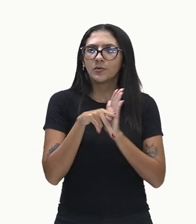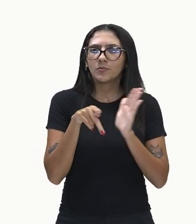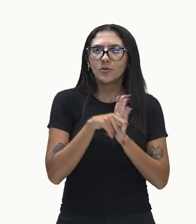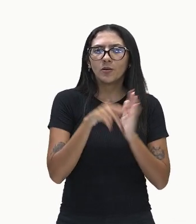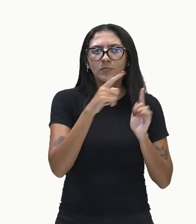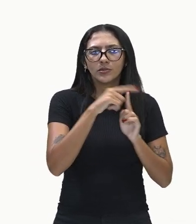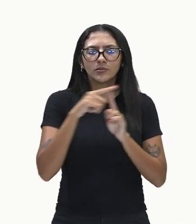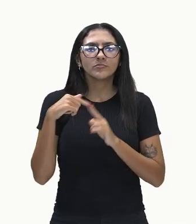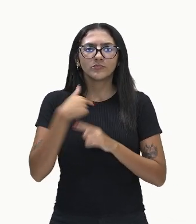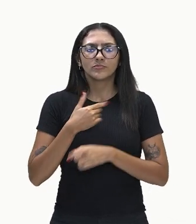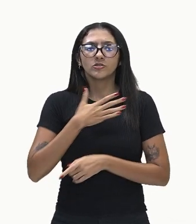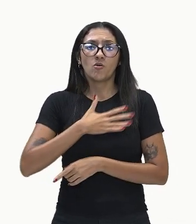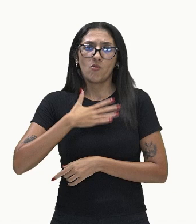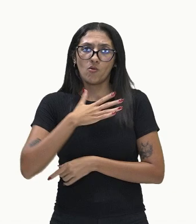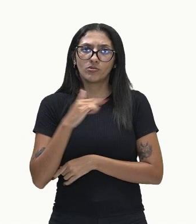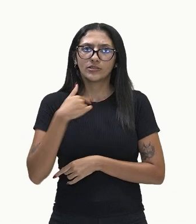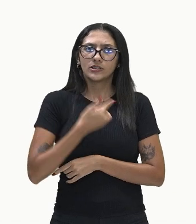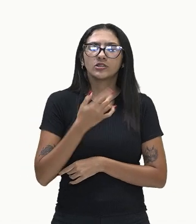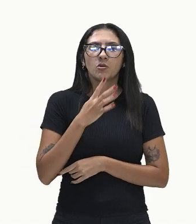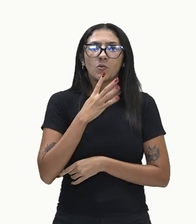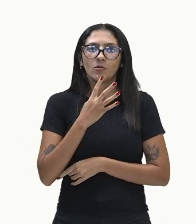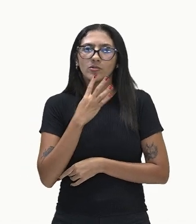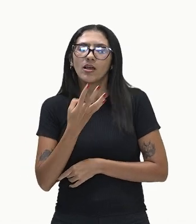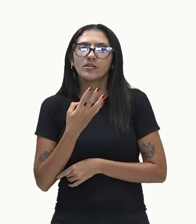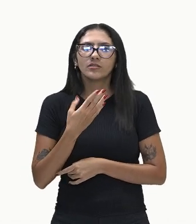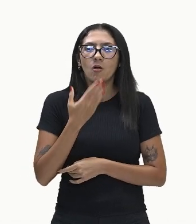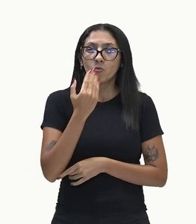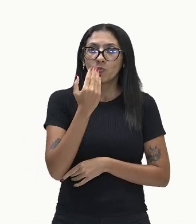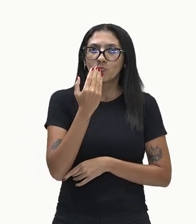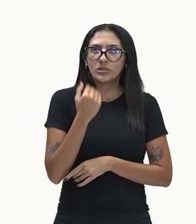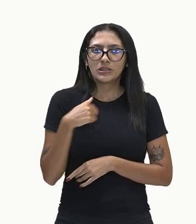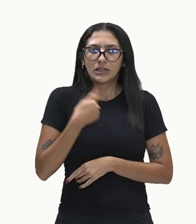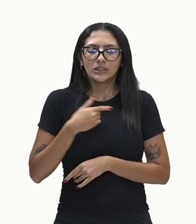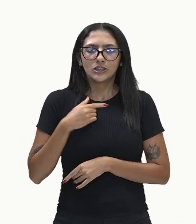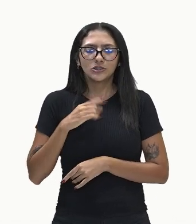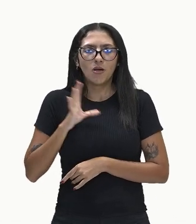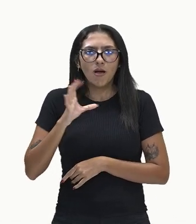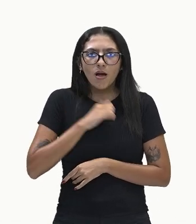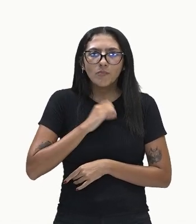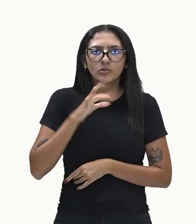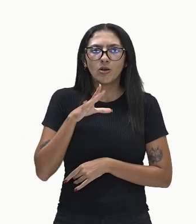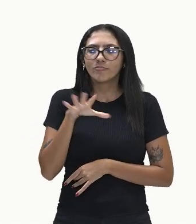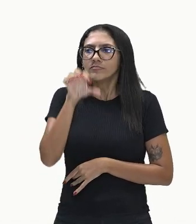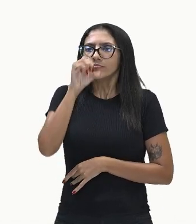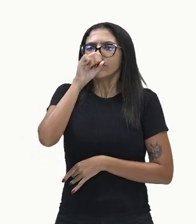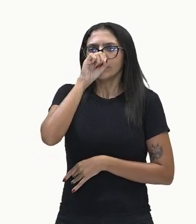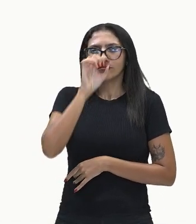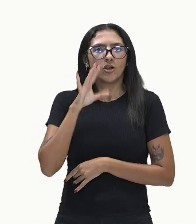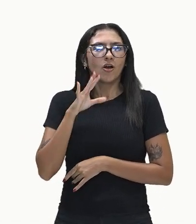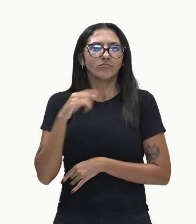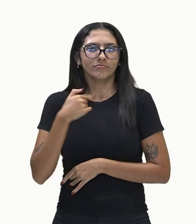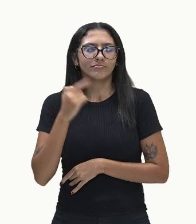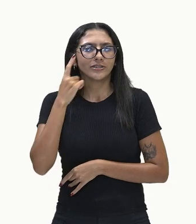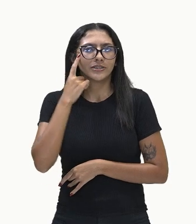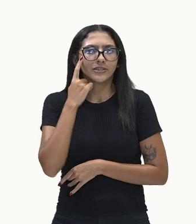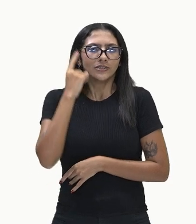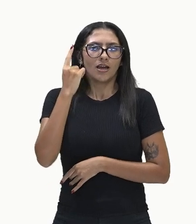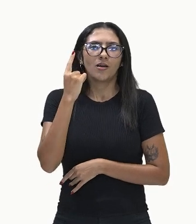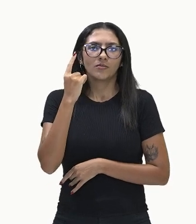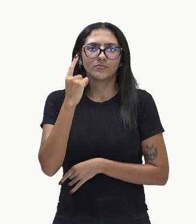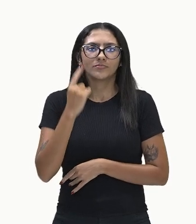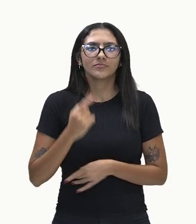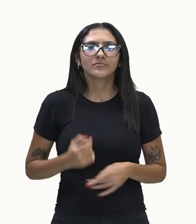gostar bastante. A gente reconhece as nossas comidas preferidas, muitas vezes, só pelo cheiro, basicamente. E essas moléculas